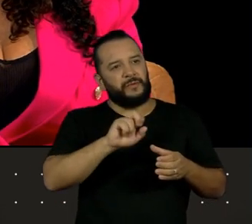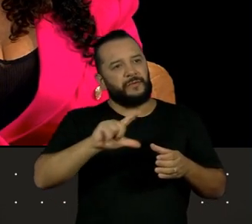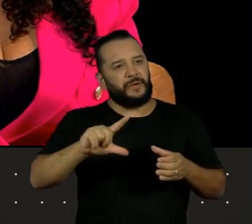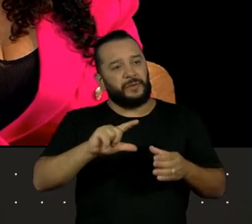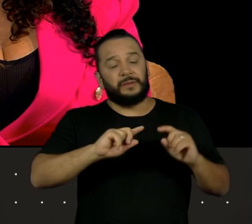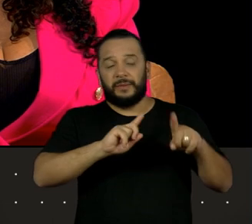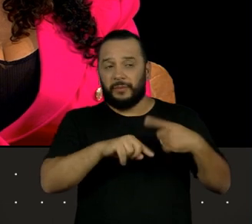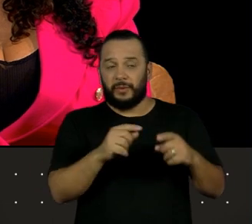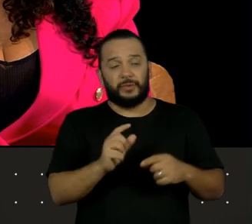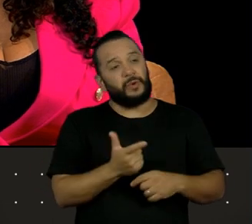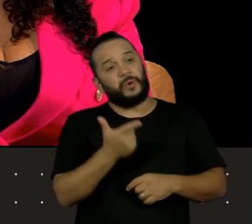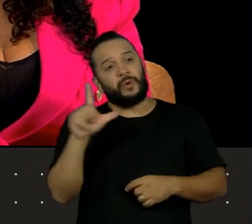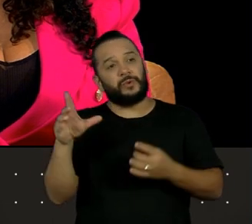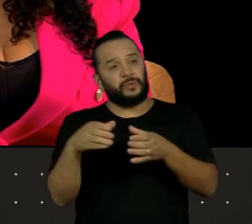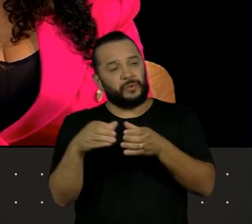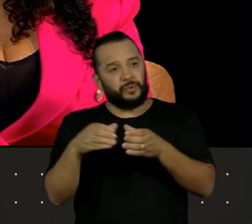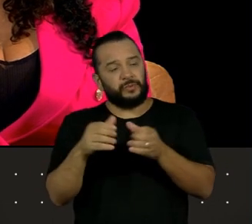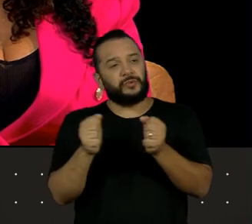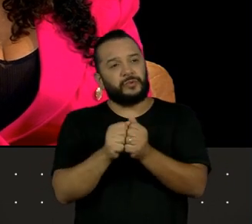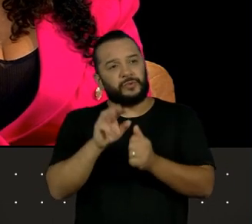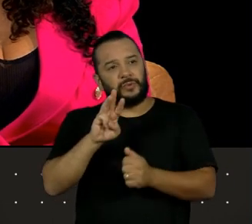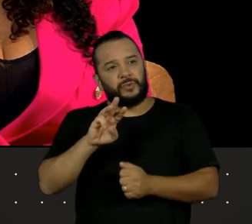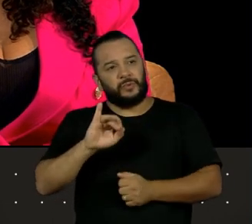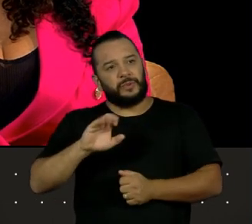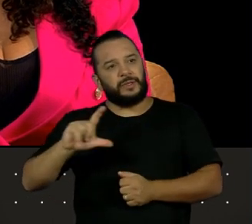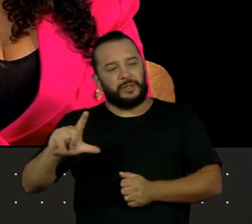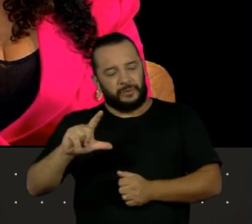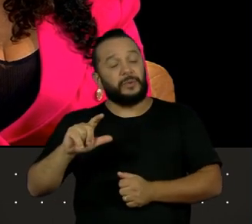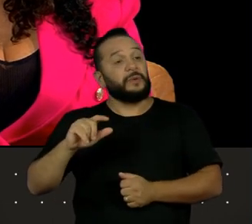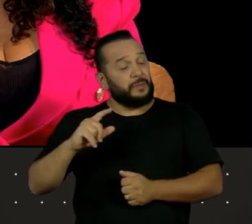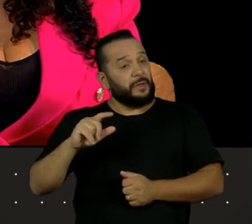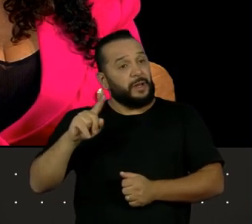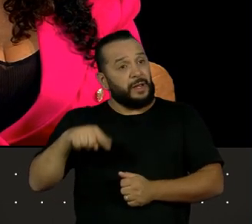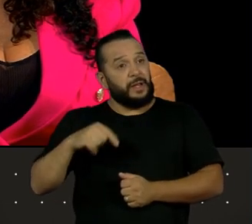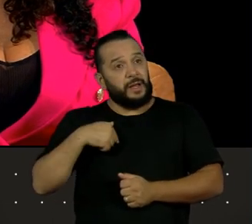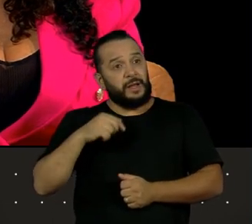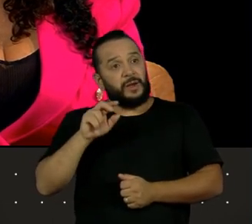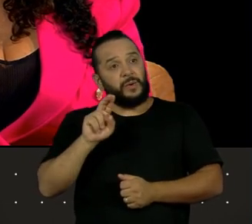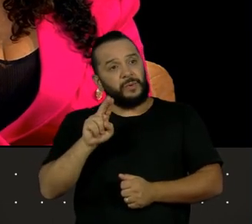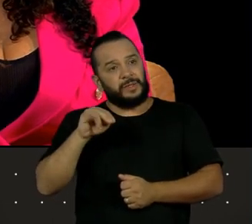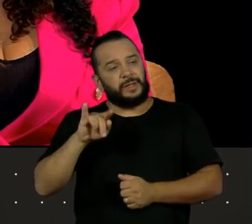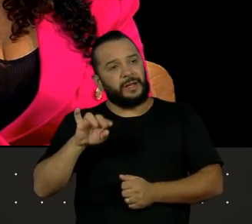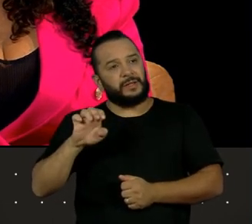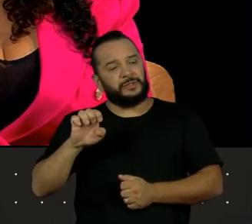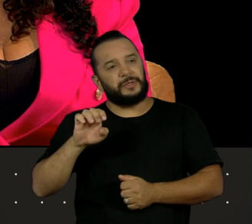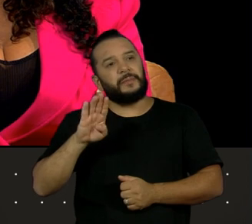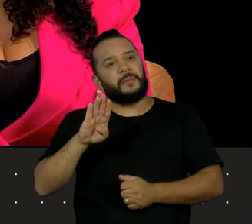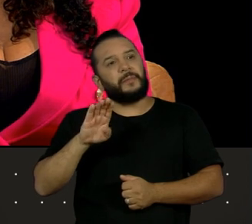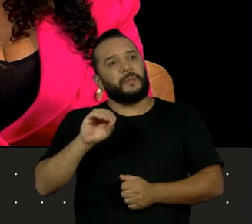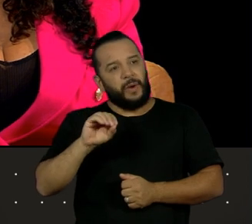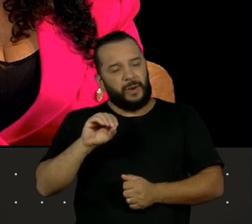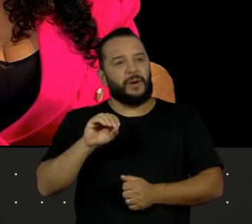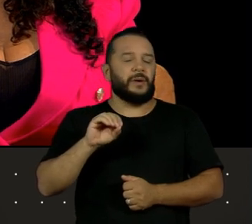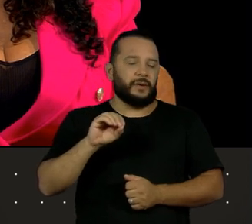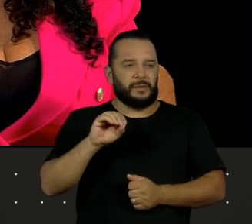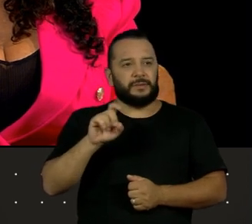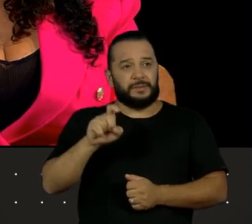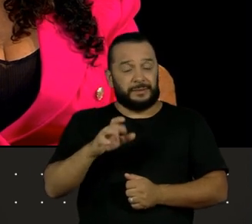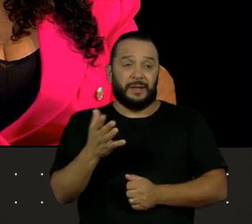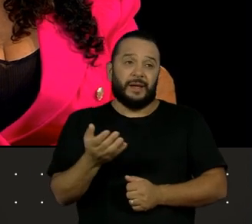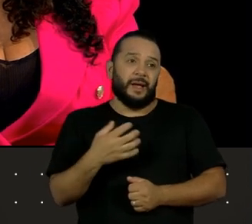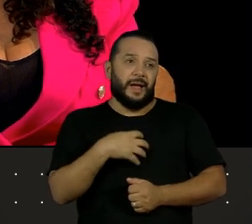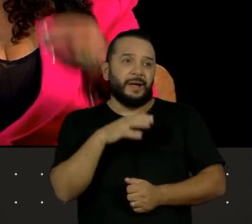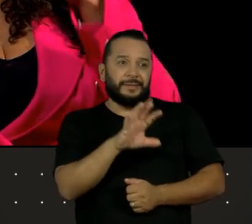que a gente montou também junto junto com o Will e o Paulo tchecoli chamado unidade BOPE que era uma banda de Jesse rap e é isso